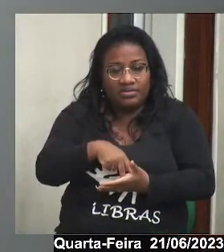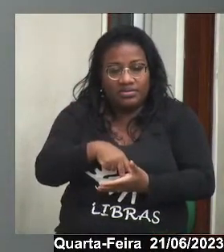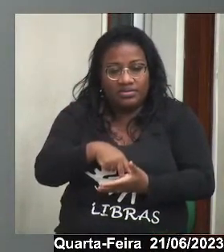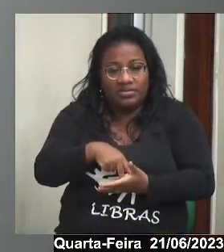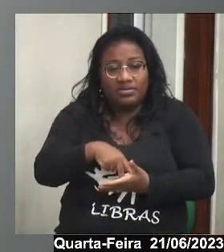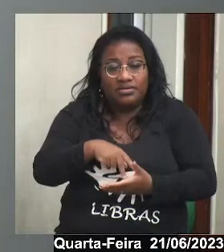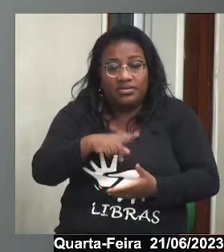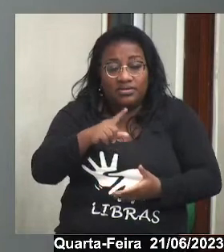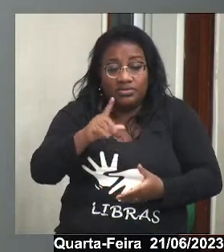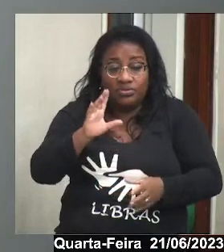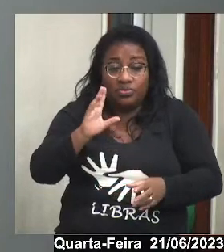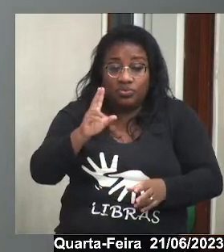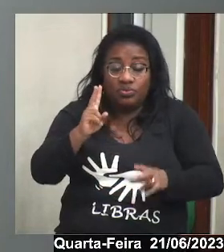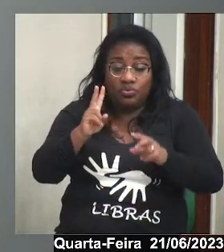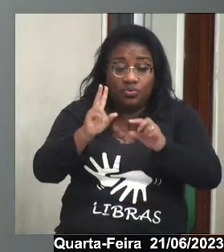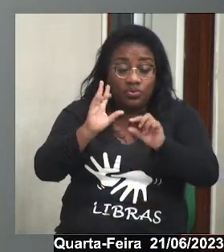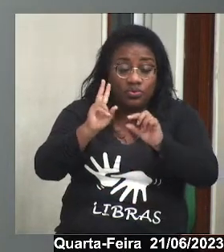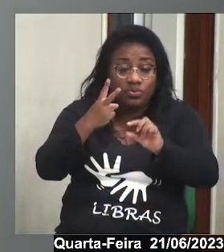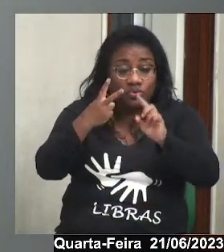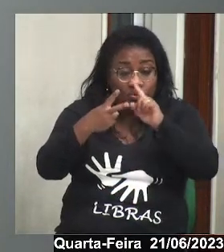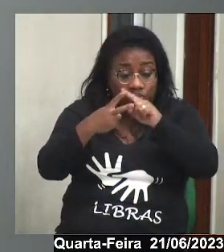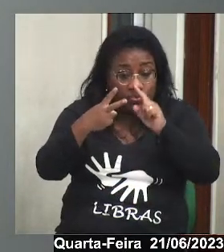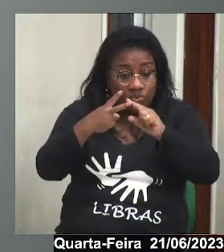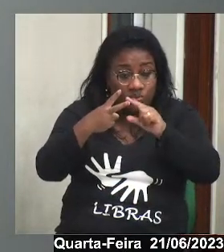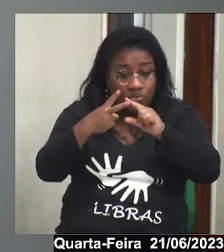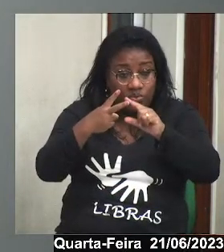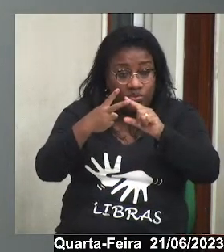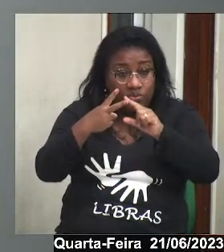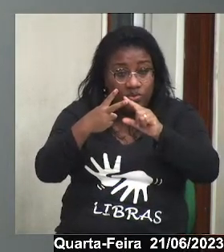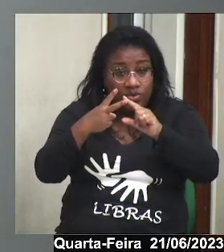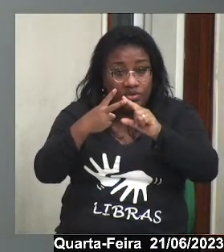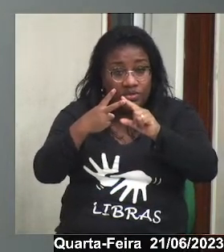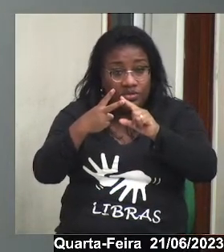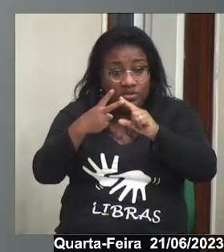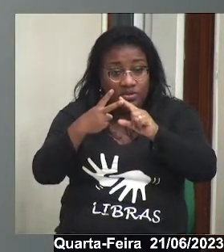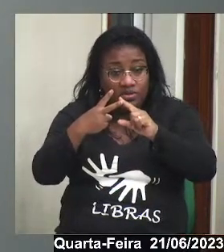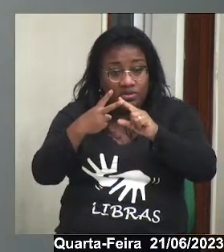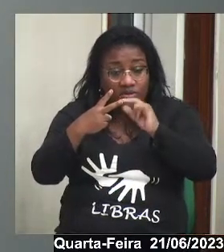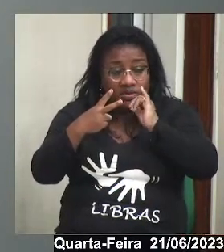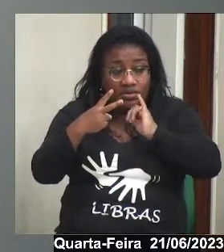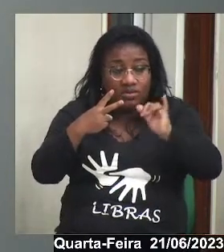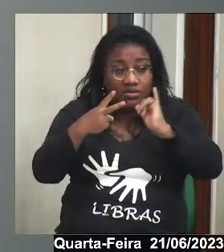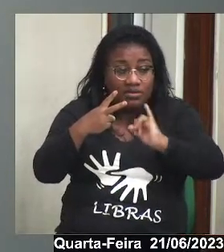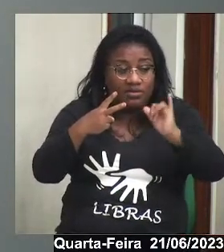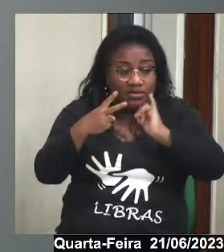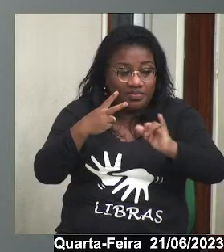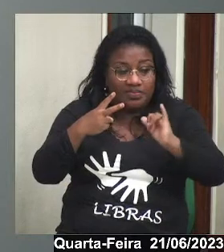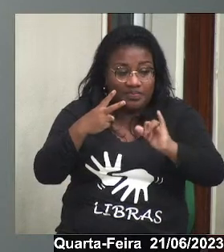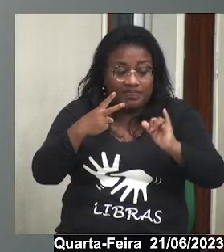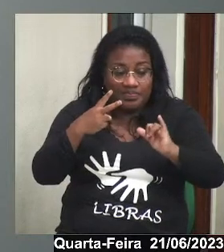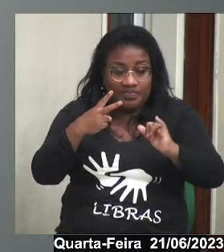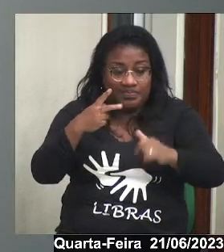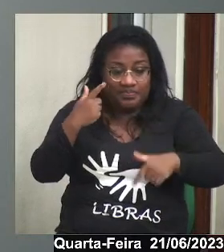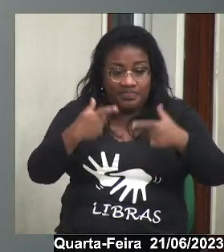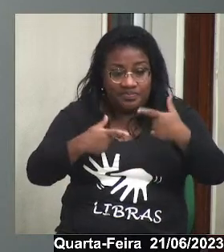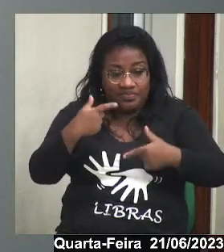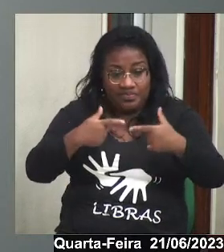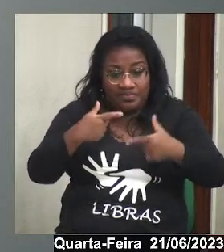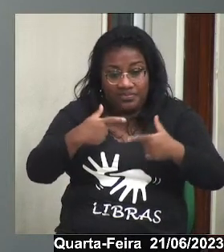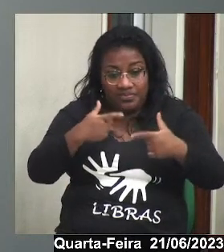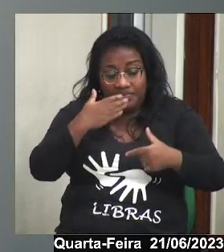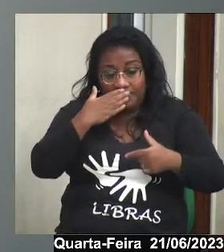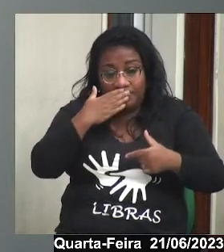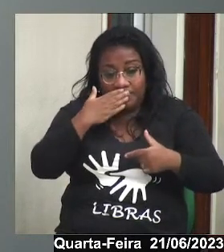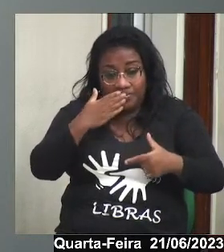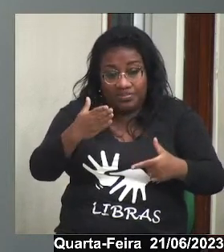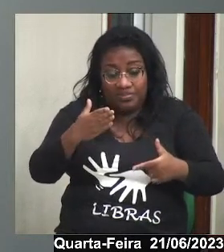sobre dois temas muito importantes para a nossa cidade, que também estão sendo discutidos no nosso mandato, e